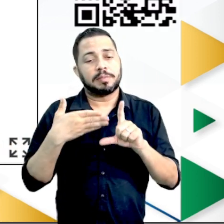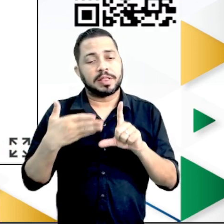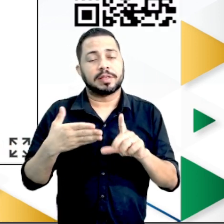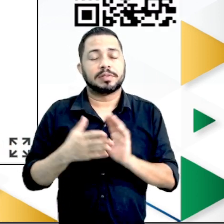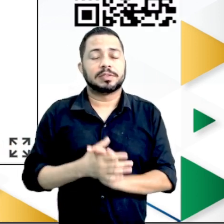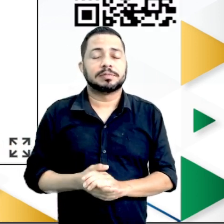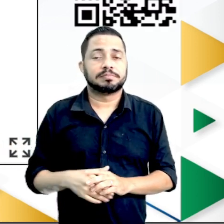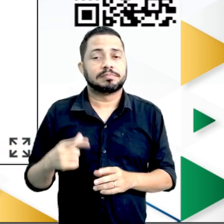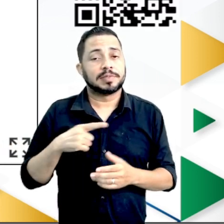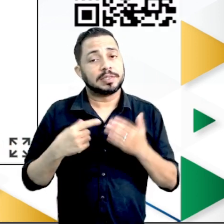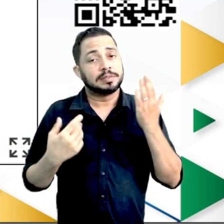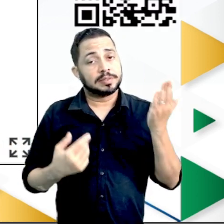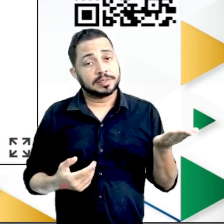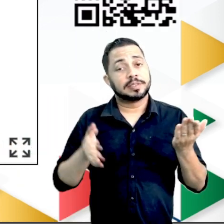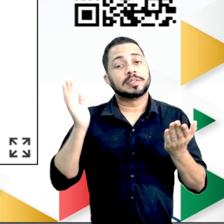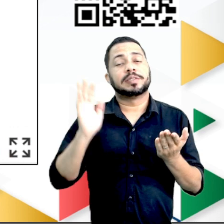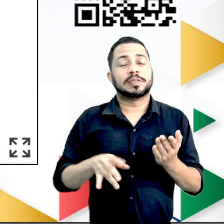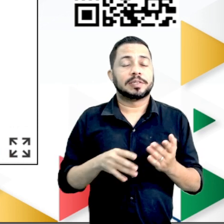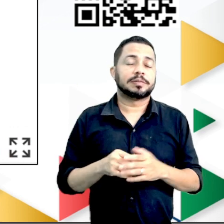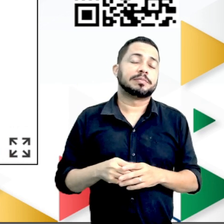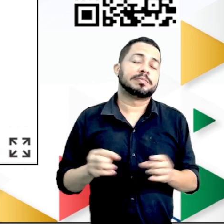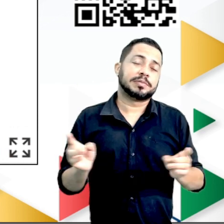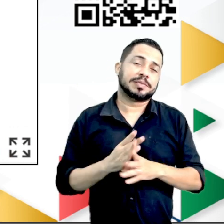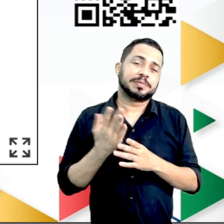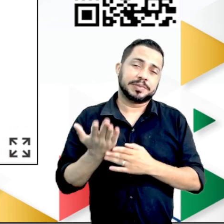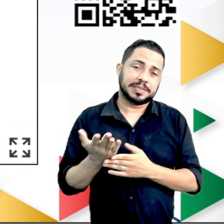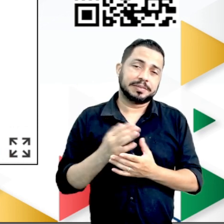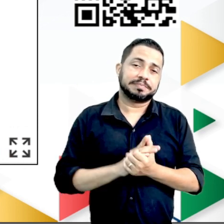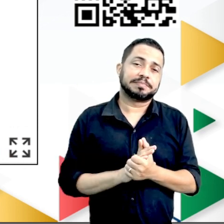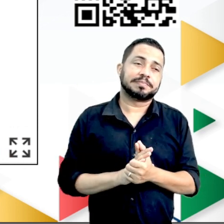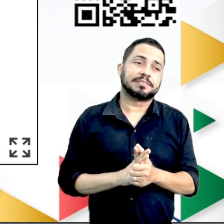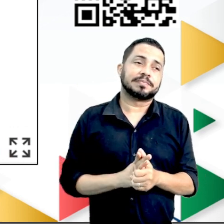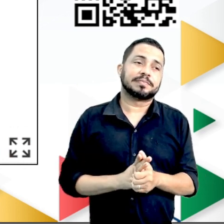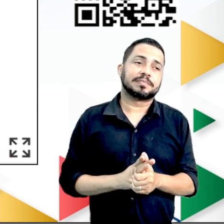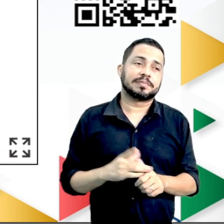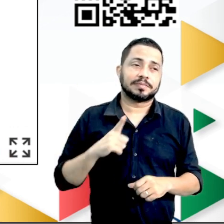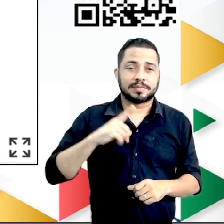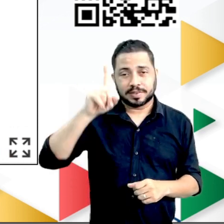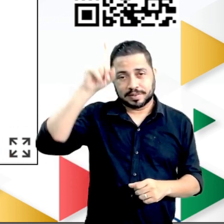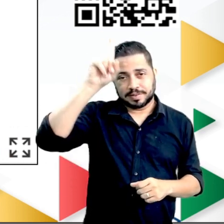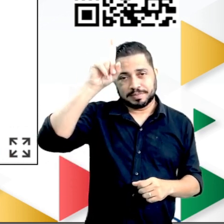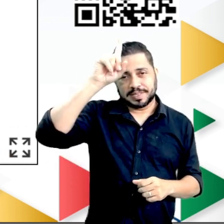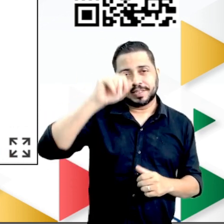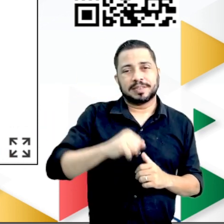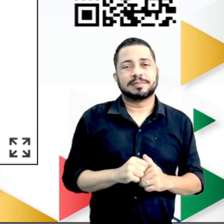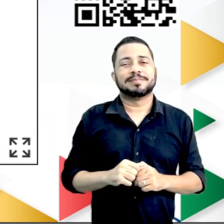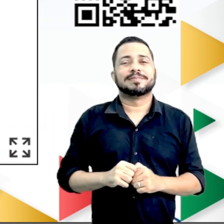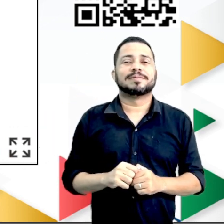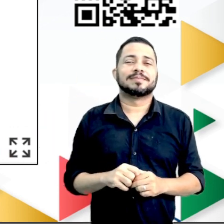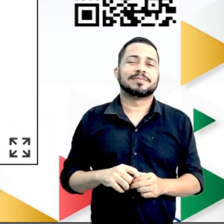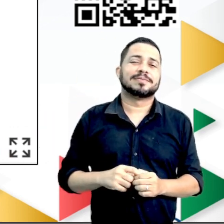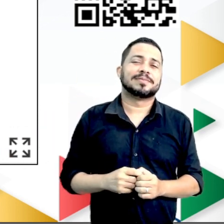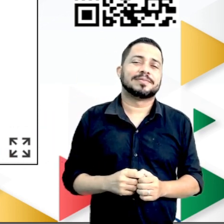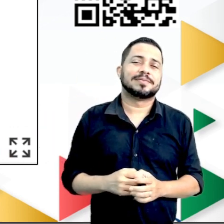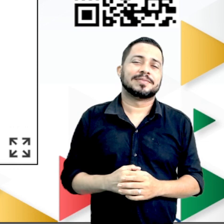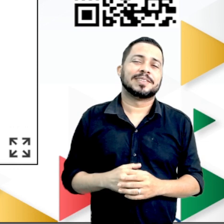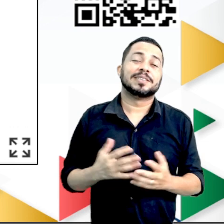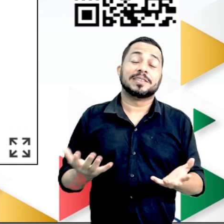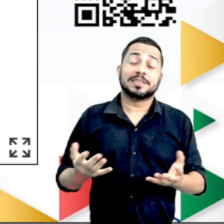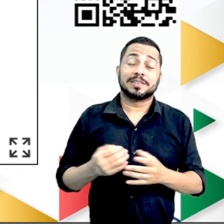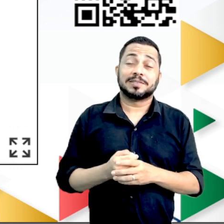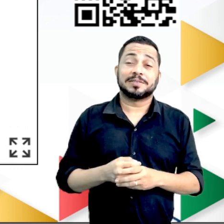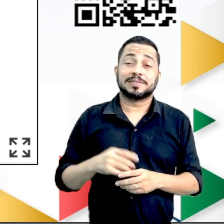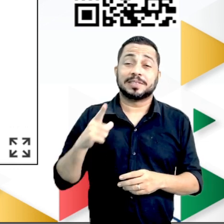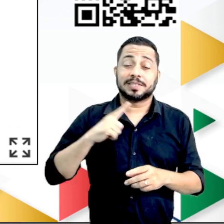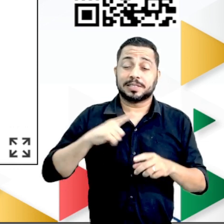Olha, ela tá aí, ó, já pronta para você. Tá vendo aí? Bem na cabeça aí do Jefferson, beleza? Isso aí, Jeff, obrigado. Ó,